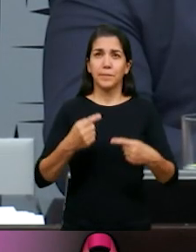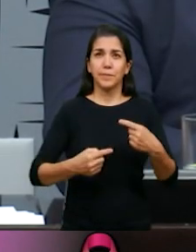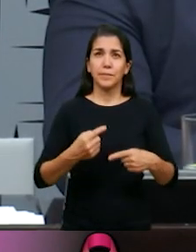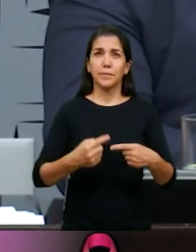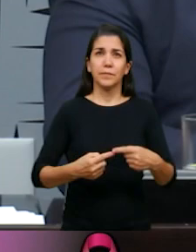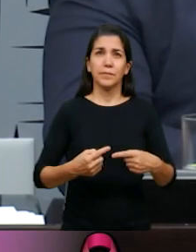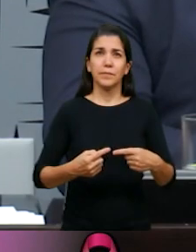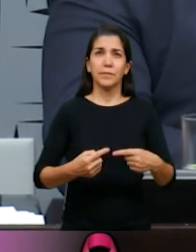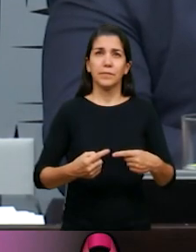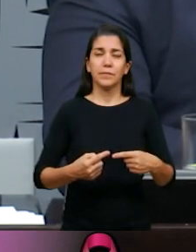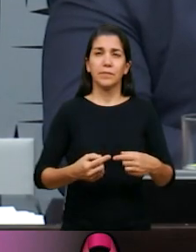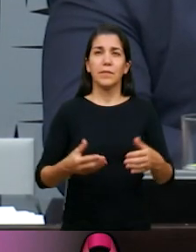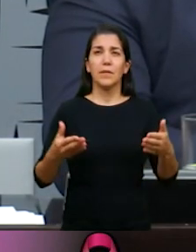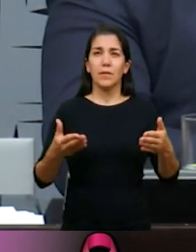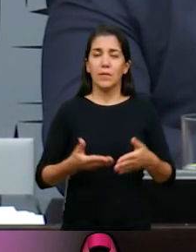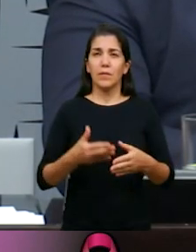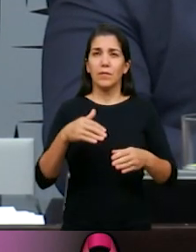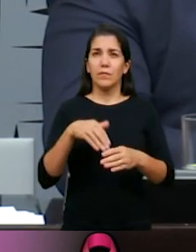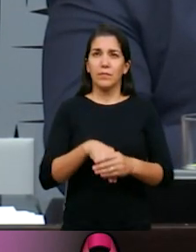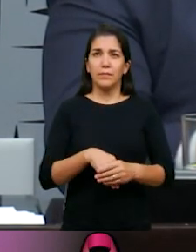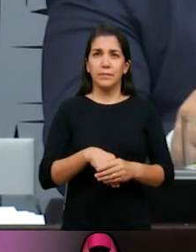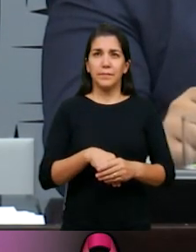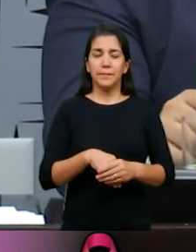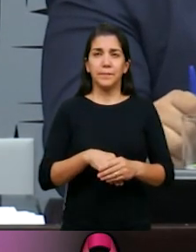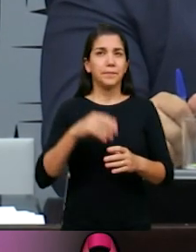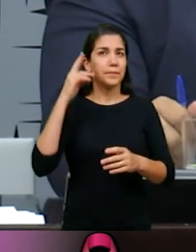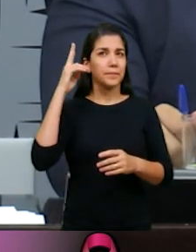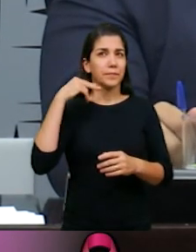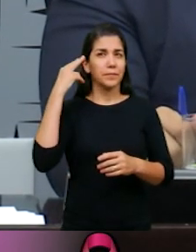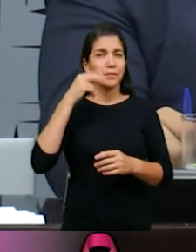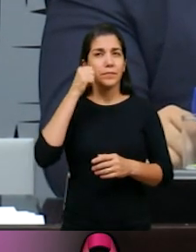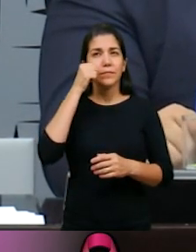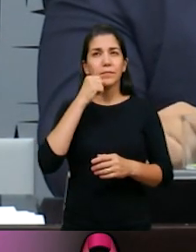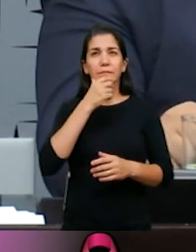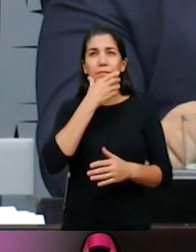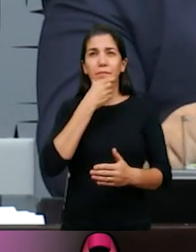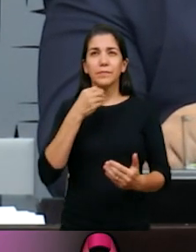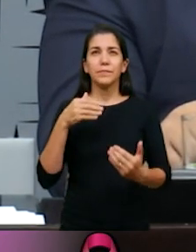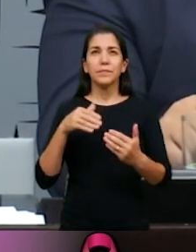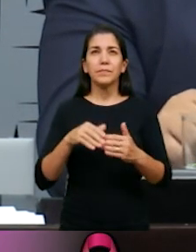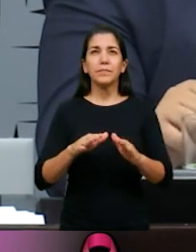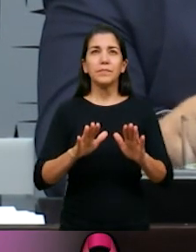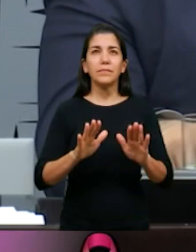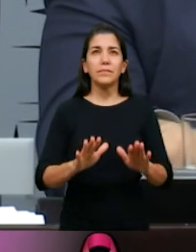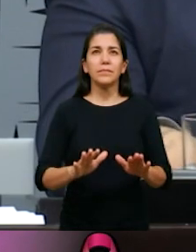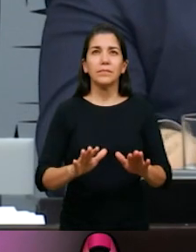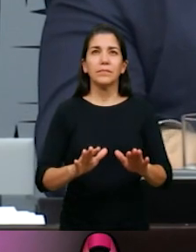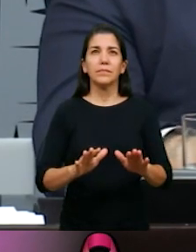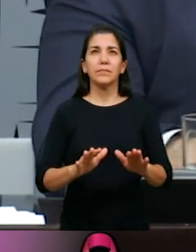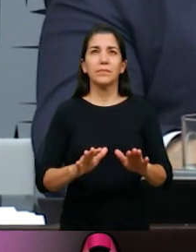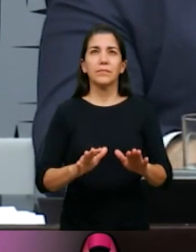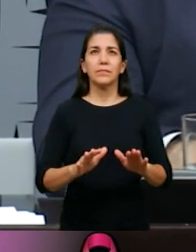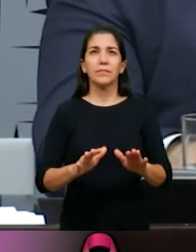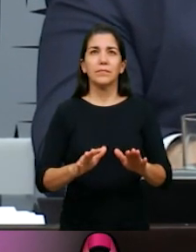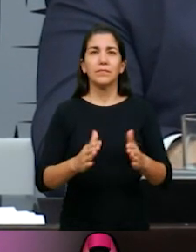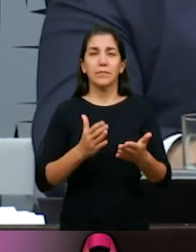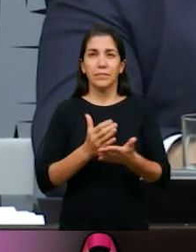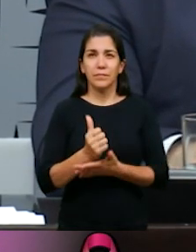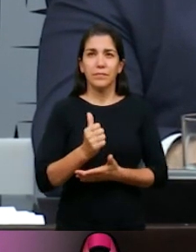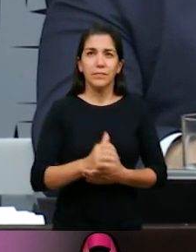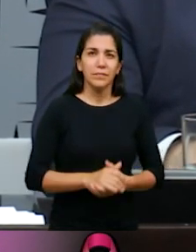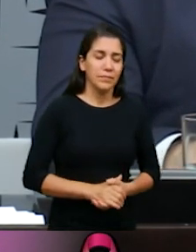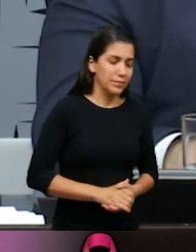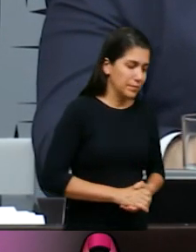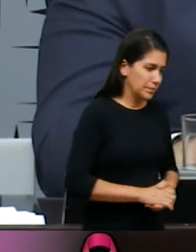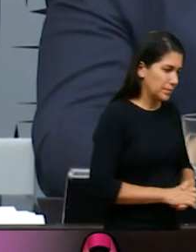discussão. O requerimento está em votação. Os vereadores e a vereadora que forem favoráveis, permaneçam como estão.